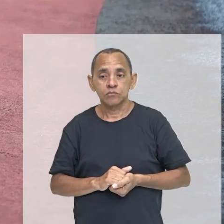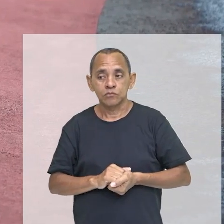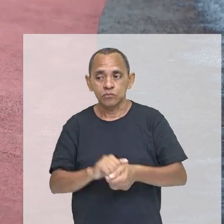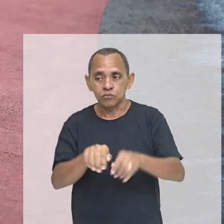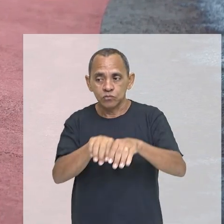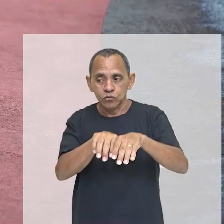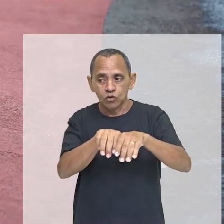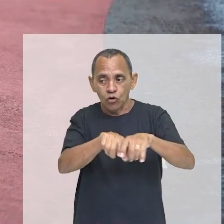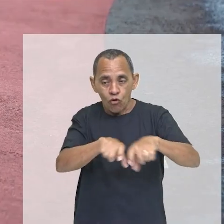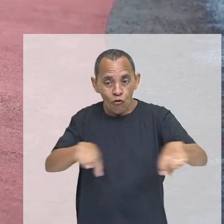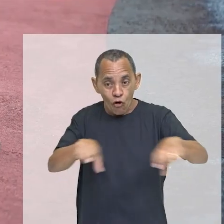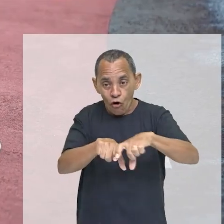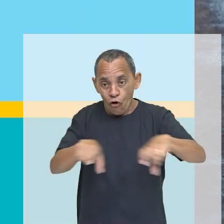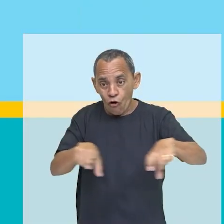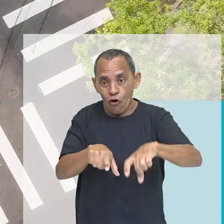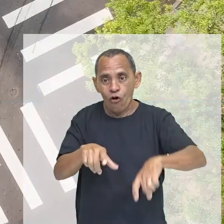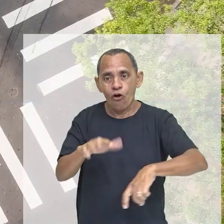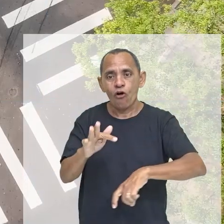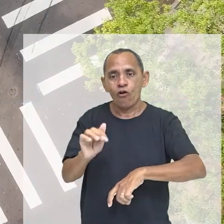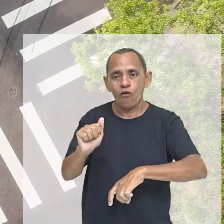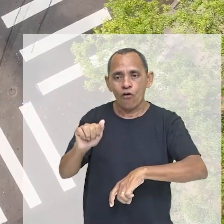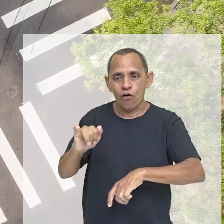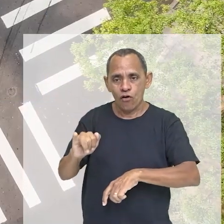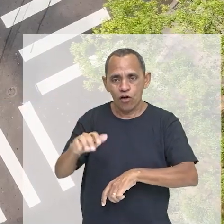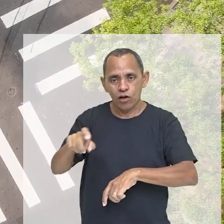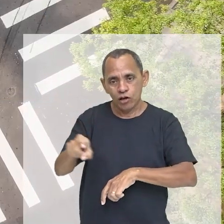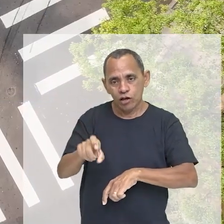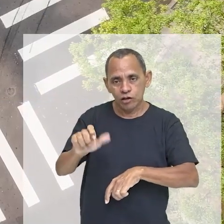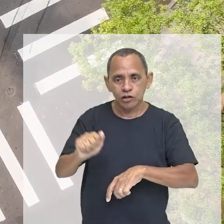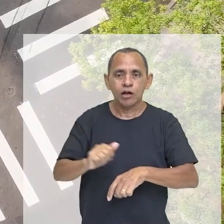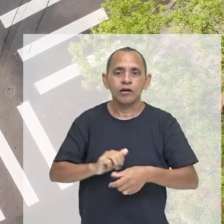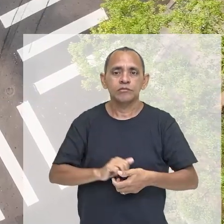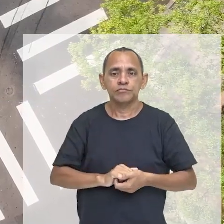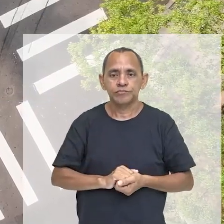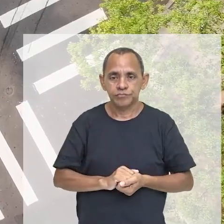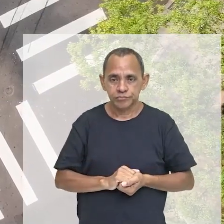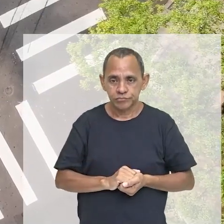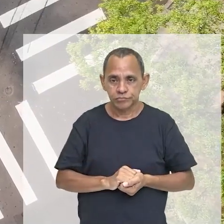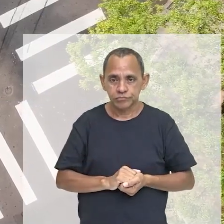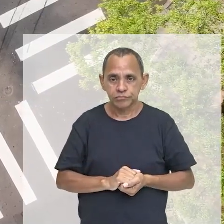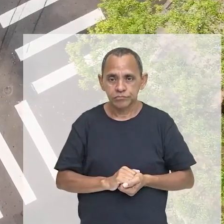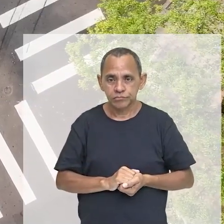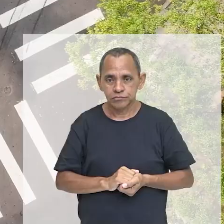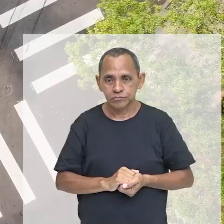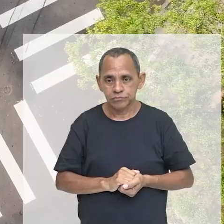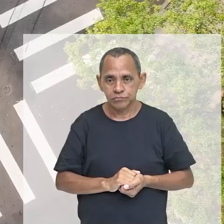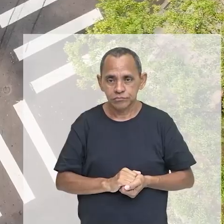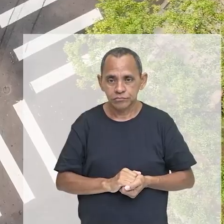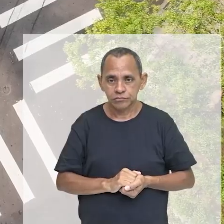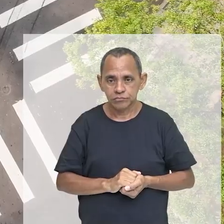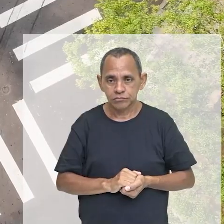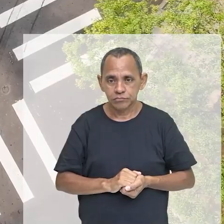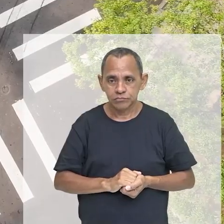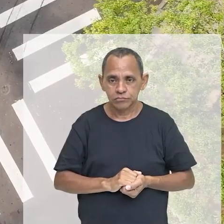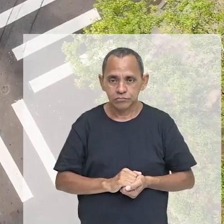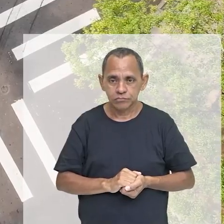Faixa. Faixa. Intersection. Intersection.